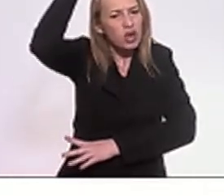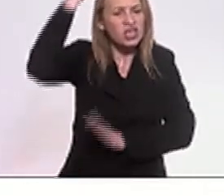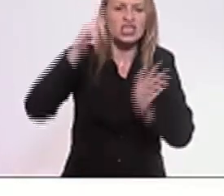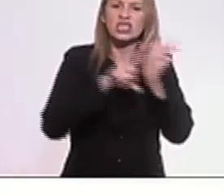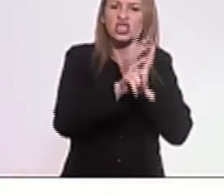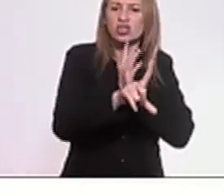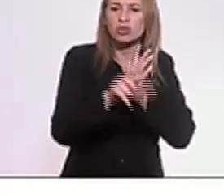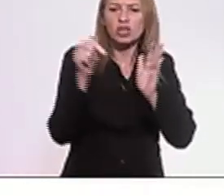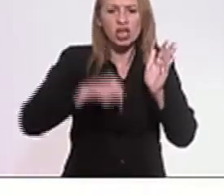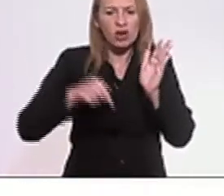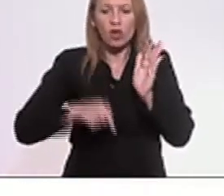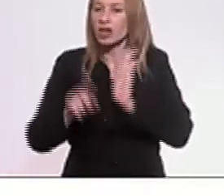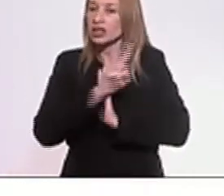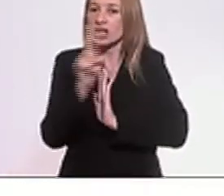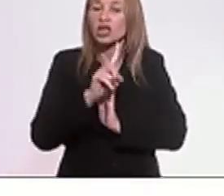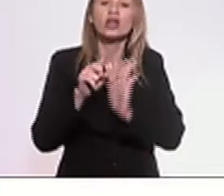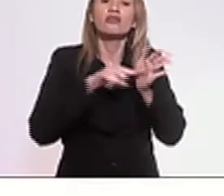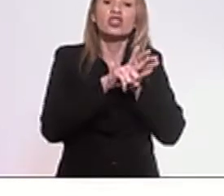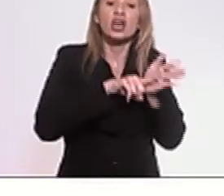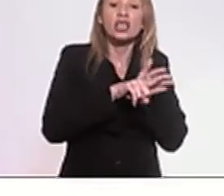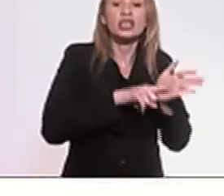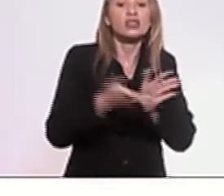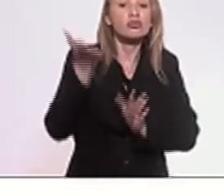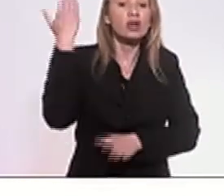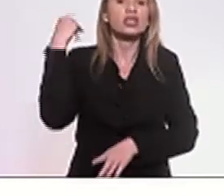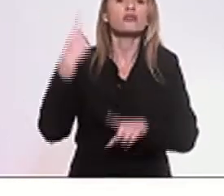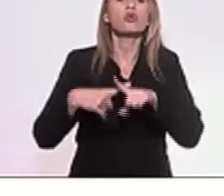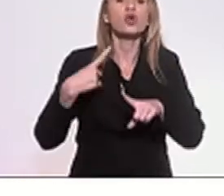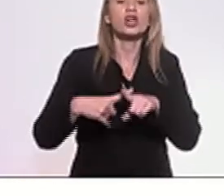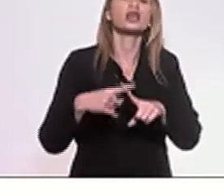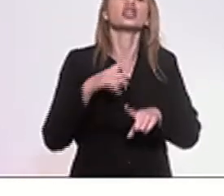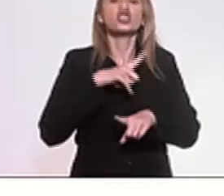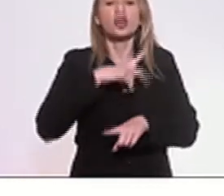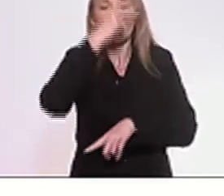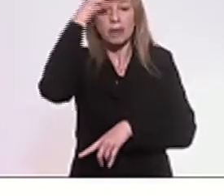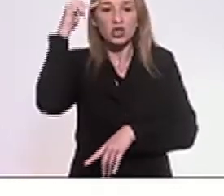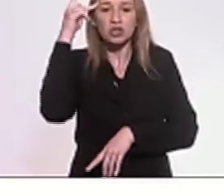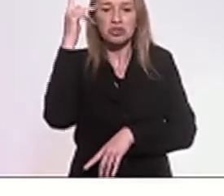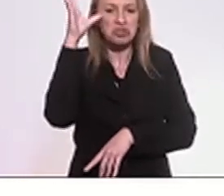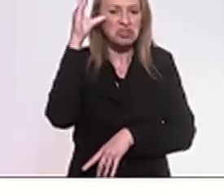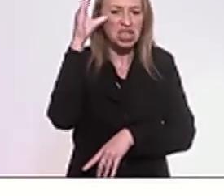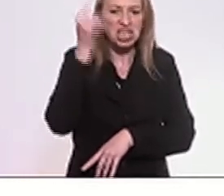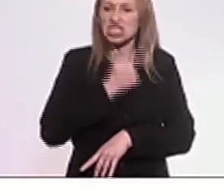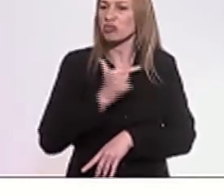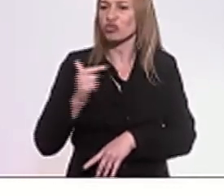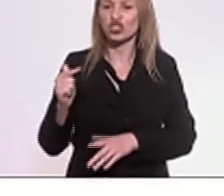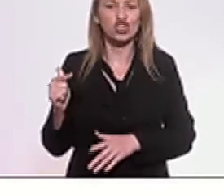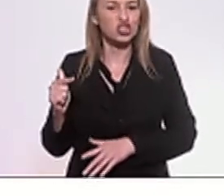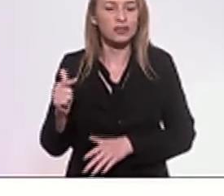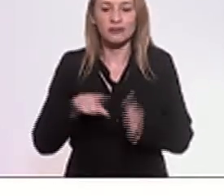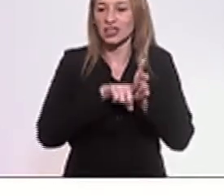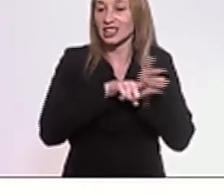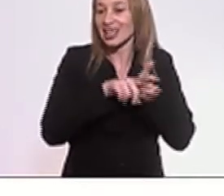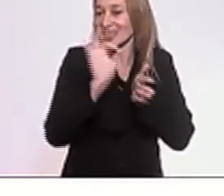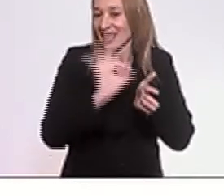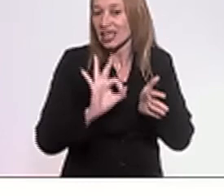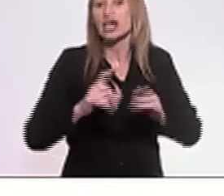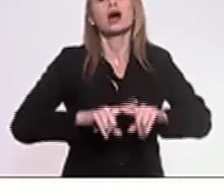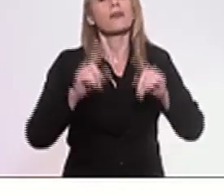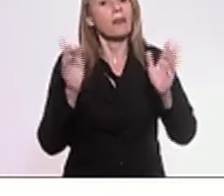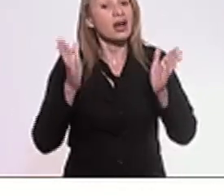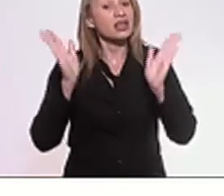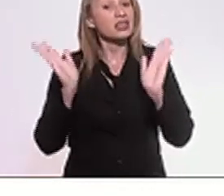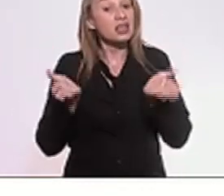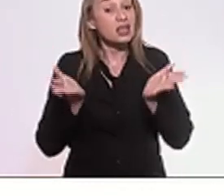legislatura. Se não foi fiscalizada é porque existiam pessoas que não tinham interesse em fiscalizar essa concessão. Mas essa